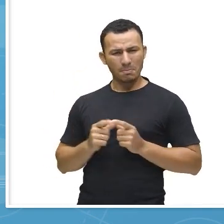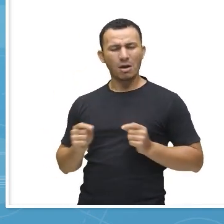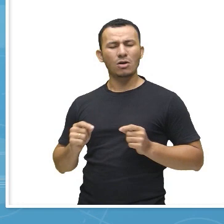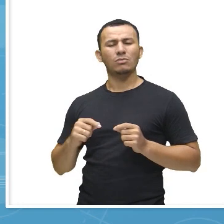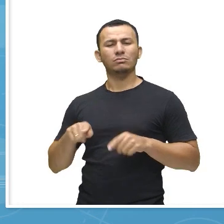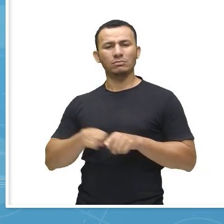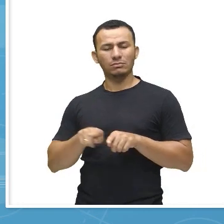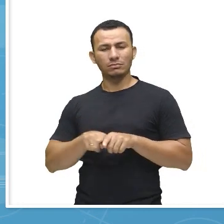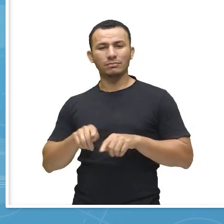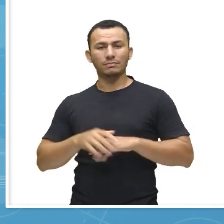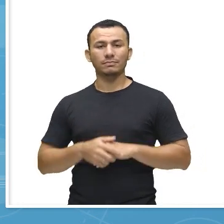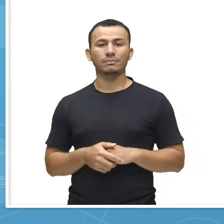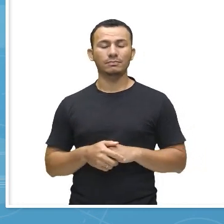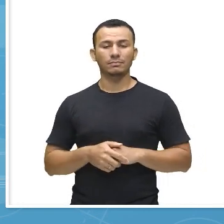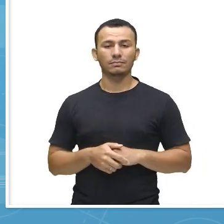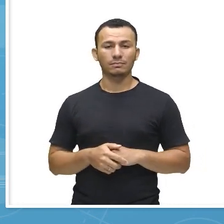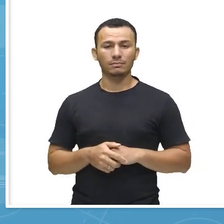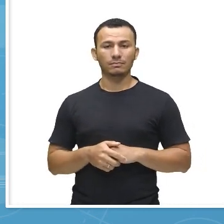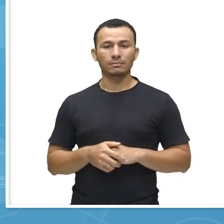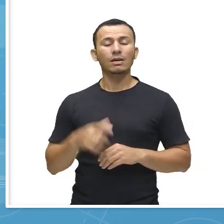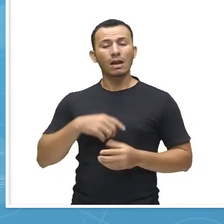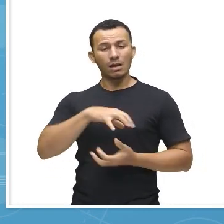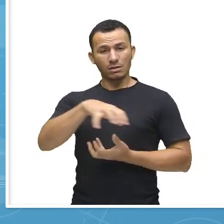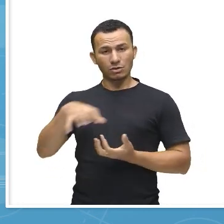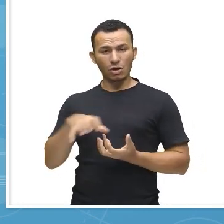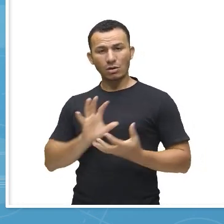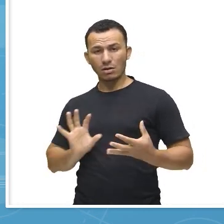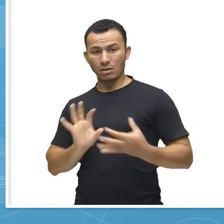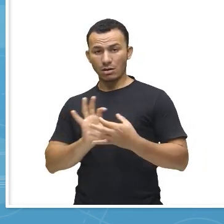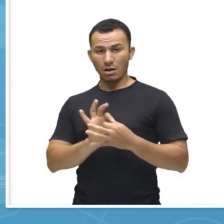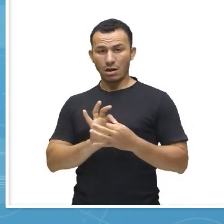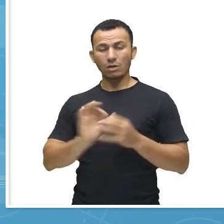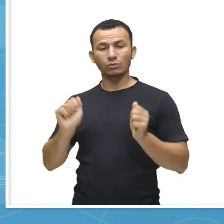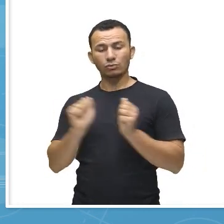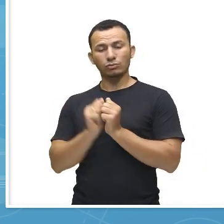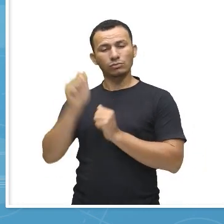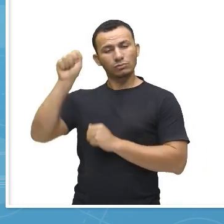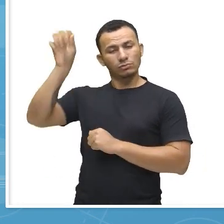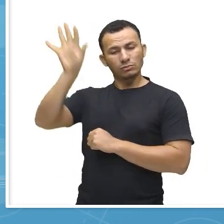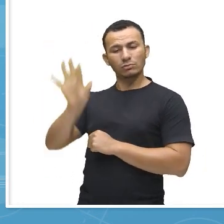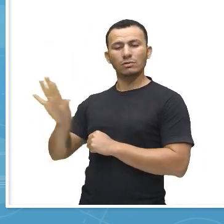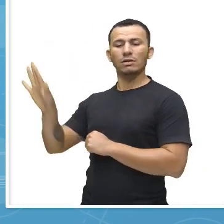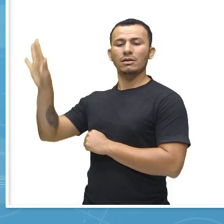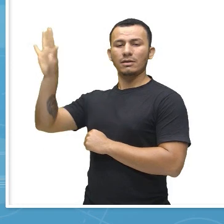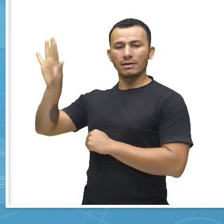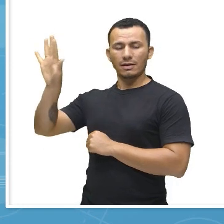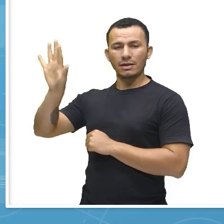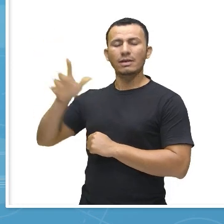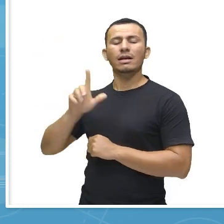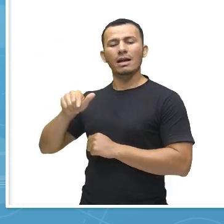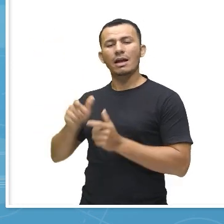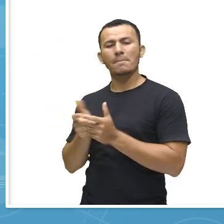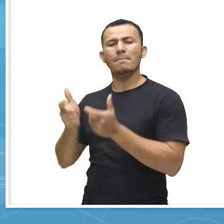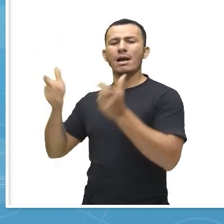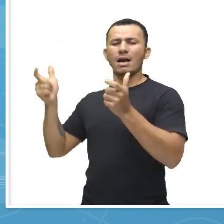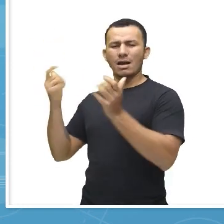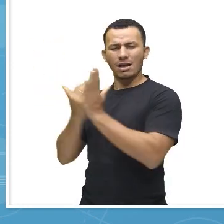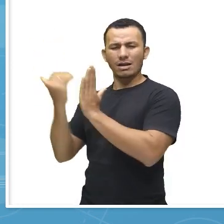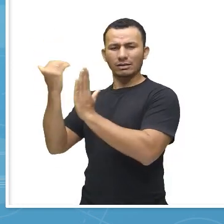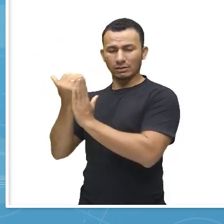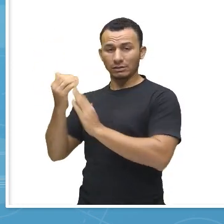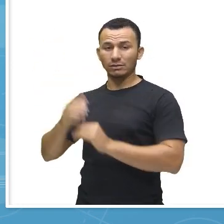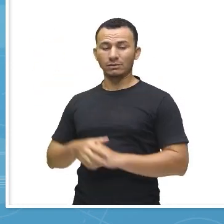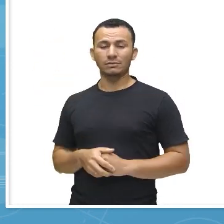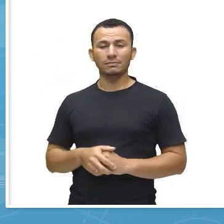ilha. Então, esses territórios fazem parte do continente asiático, que é o maior continente.